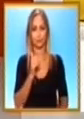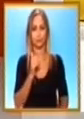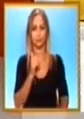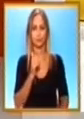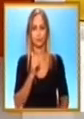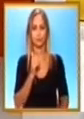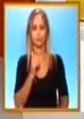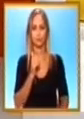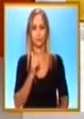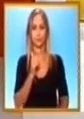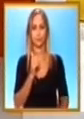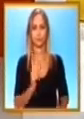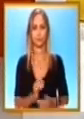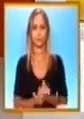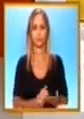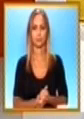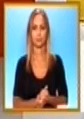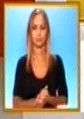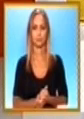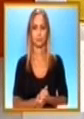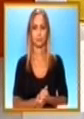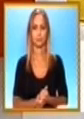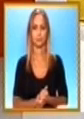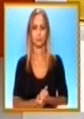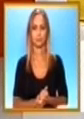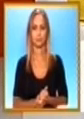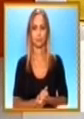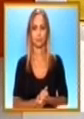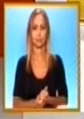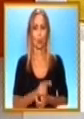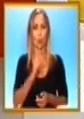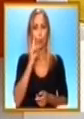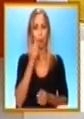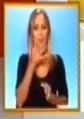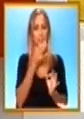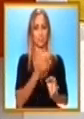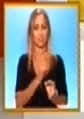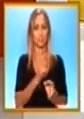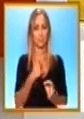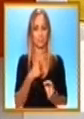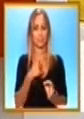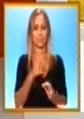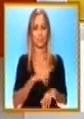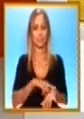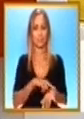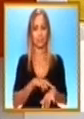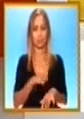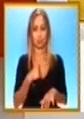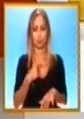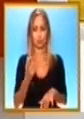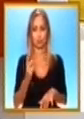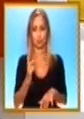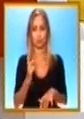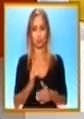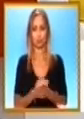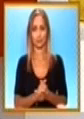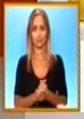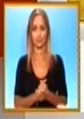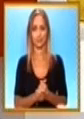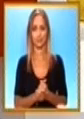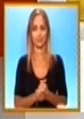das coisas bonitas. E, mas só não palco... acertei nos homens, mas. Sei lá. Ainda mais a tempo. É fama. Não, estás